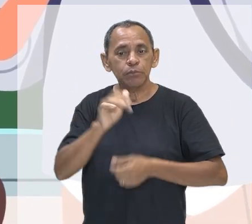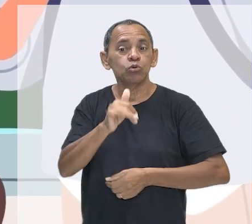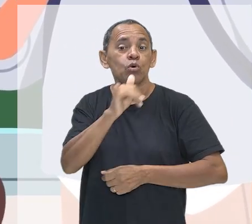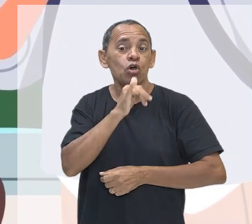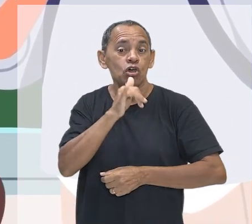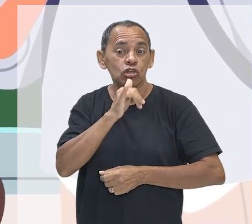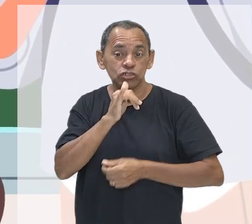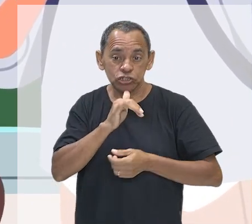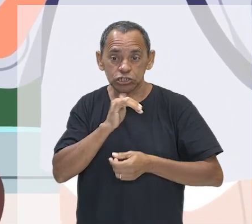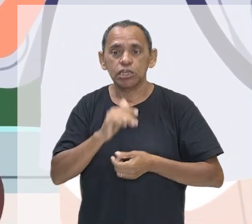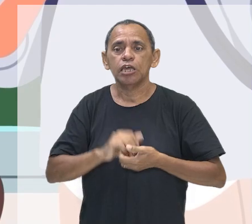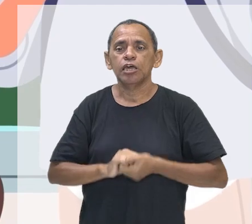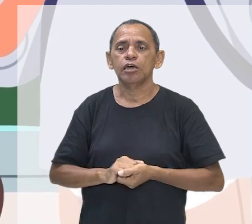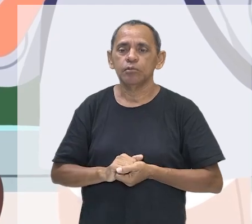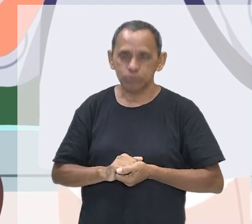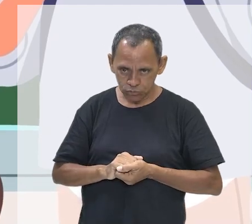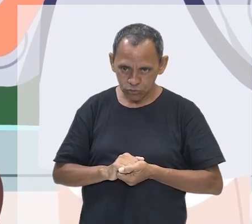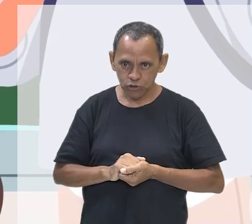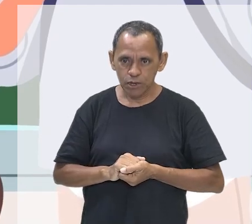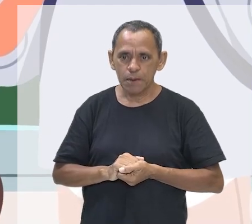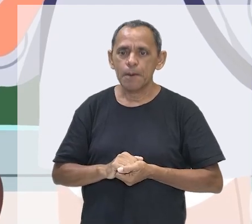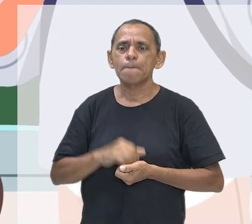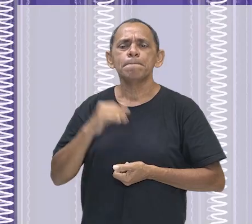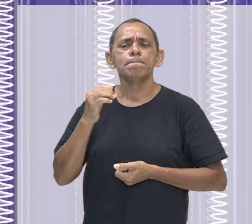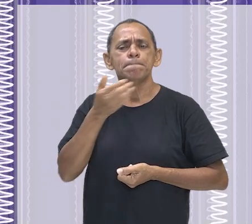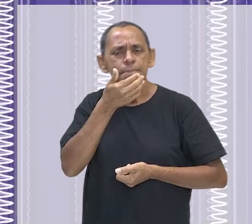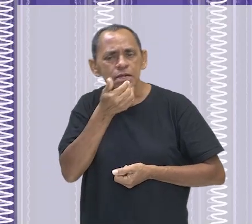1000 palavras.